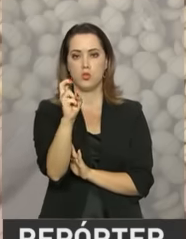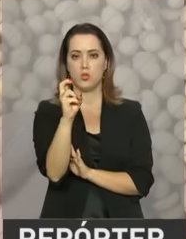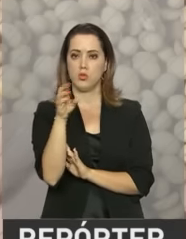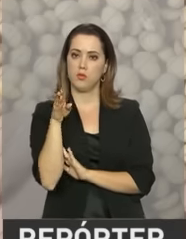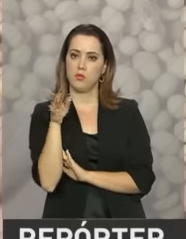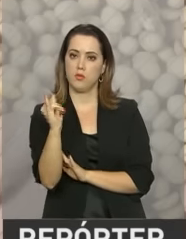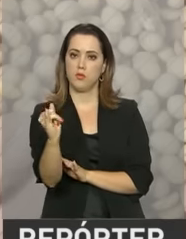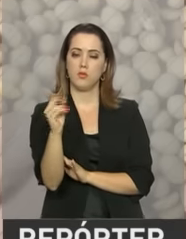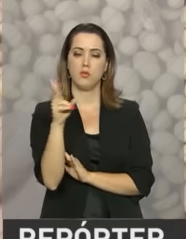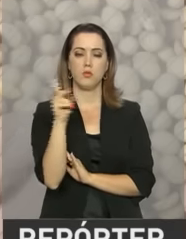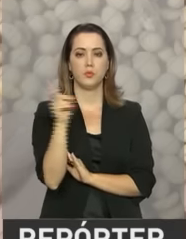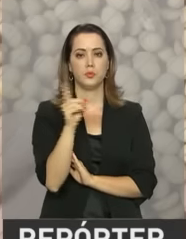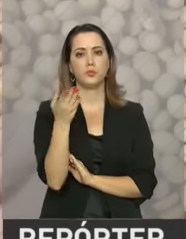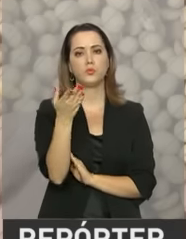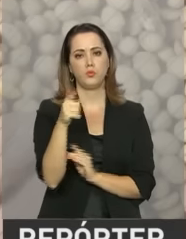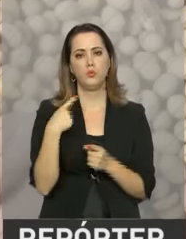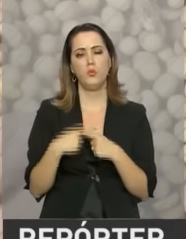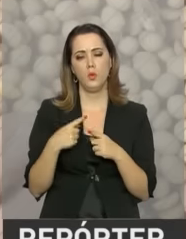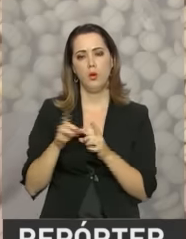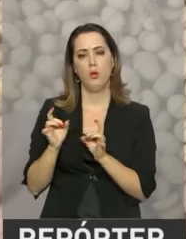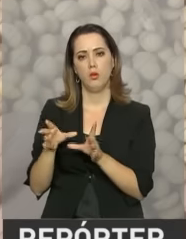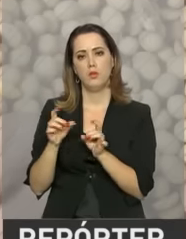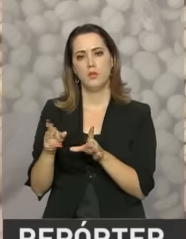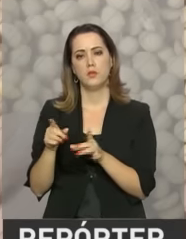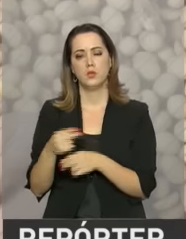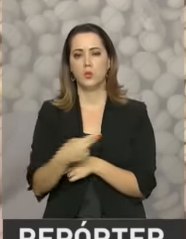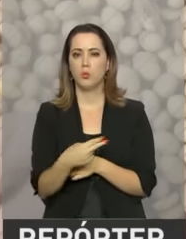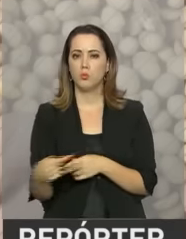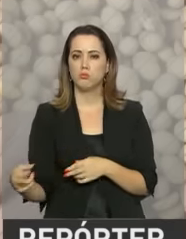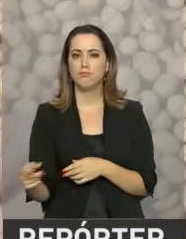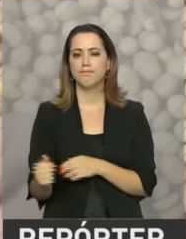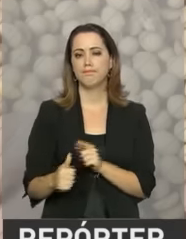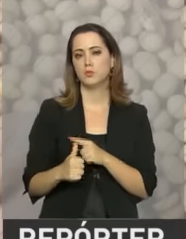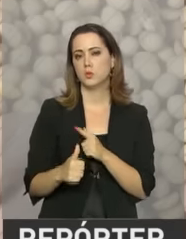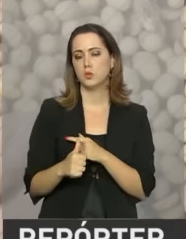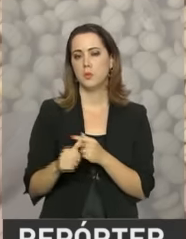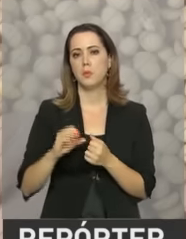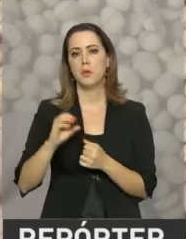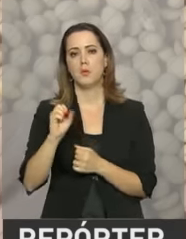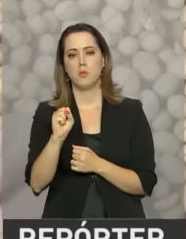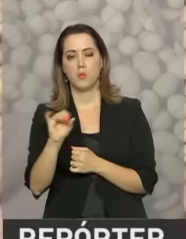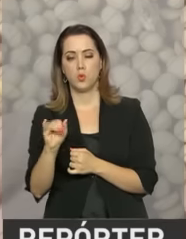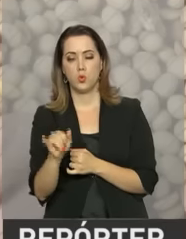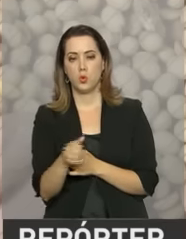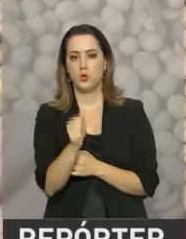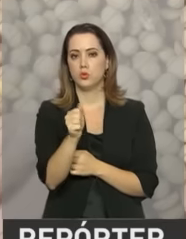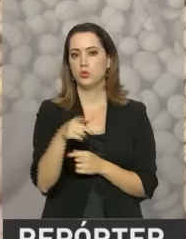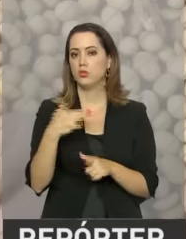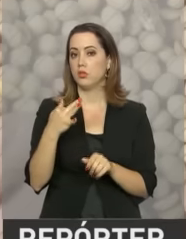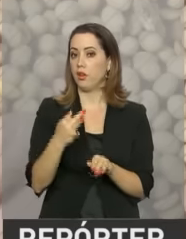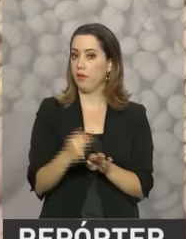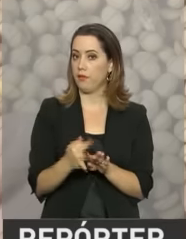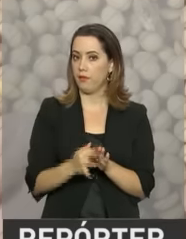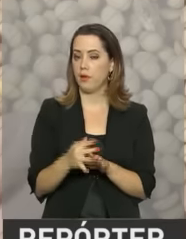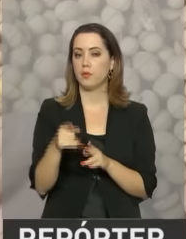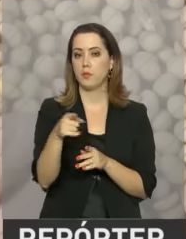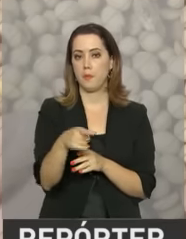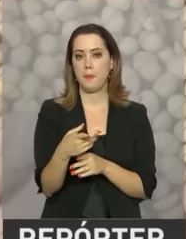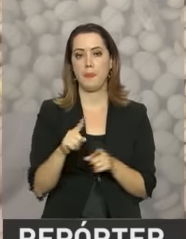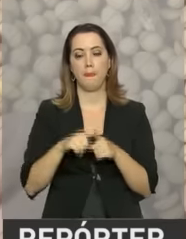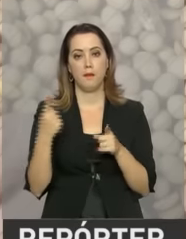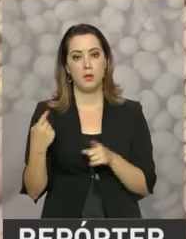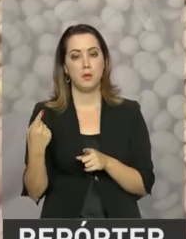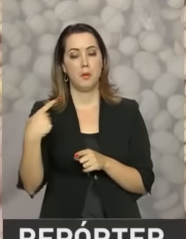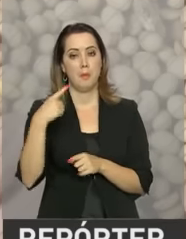principalmente em função da venda de produtos primários como a soja e o minério de ferro já a China exporta para o Brasil